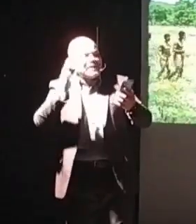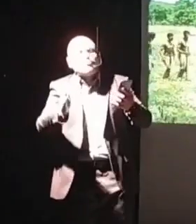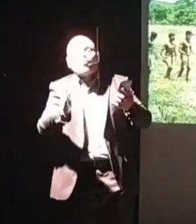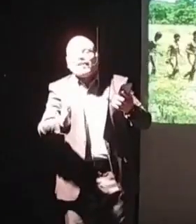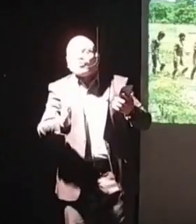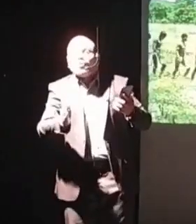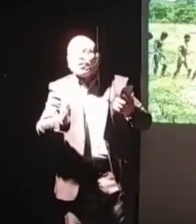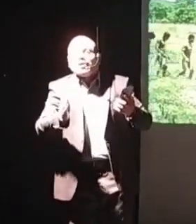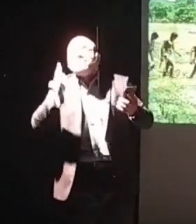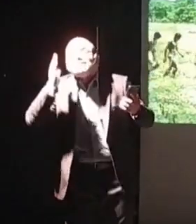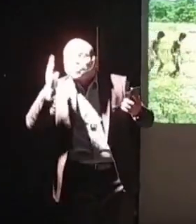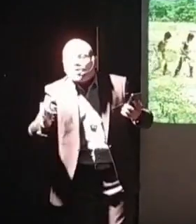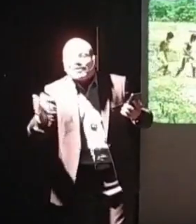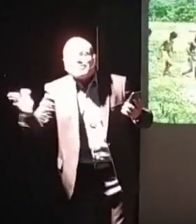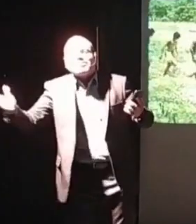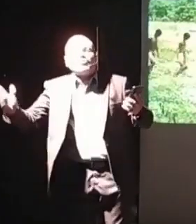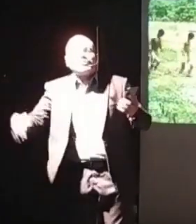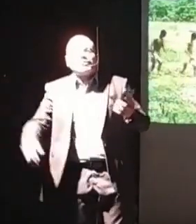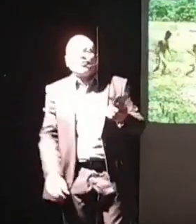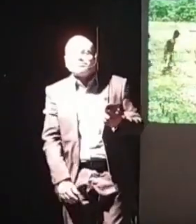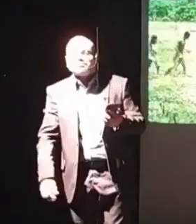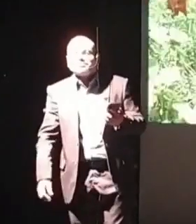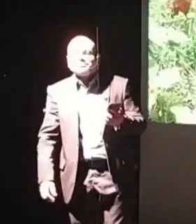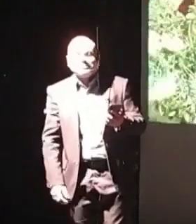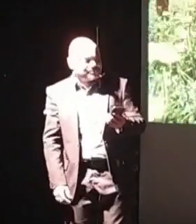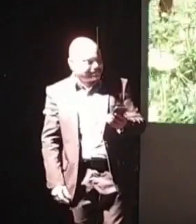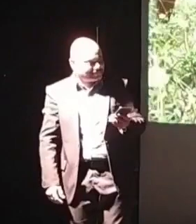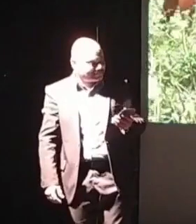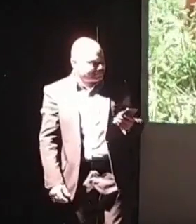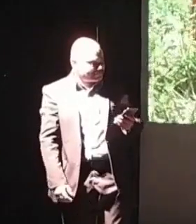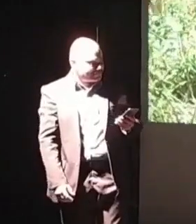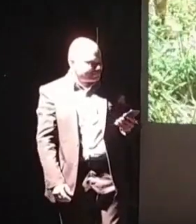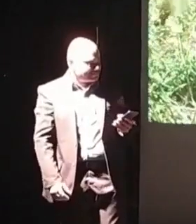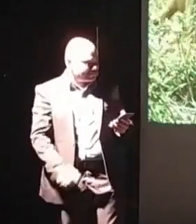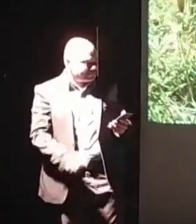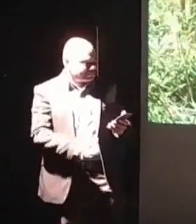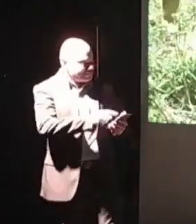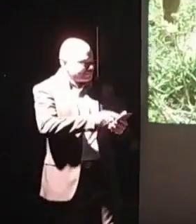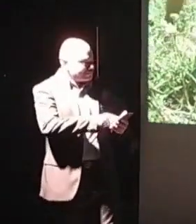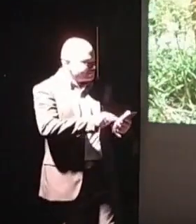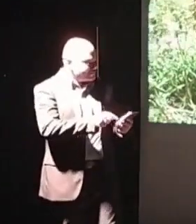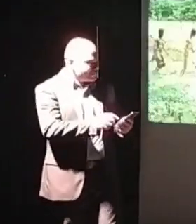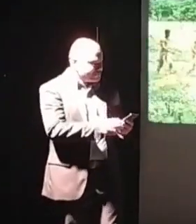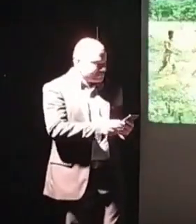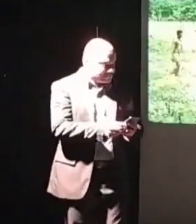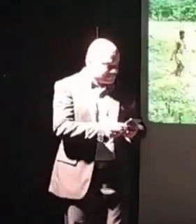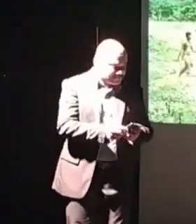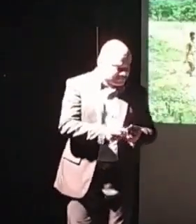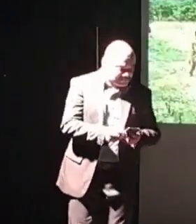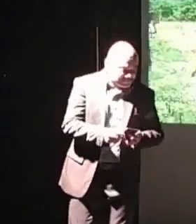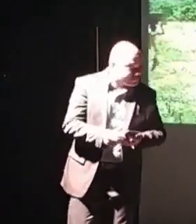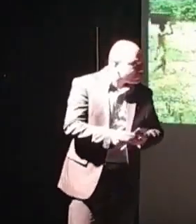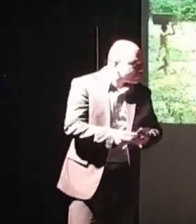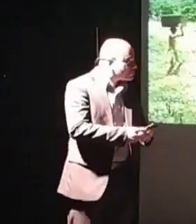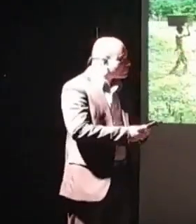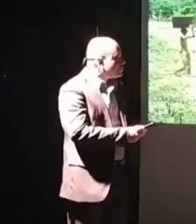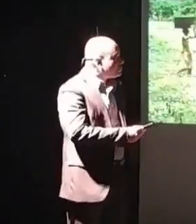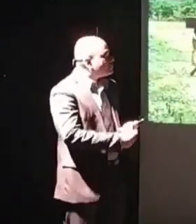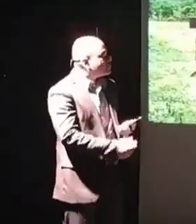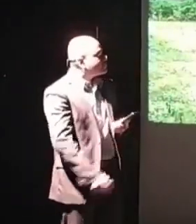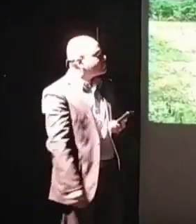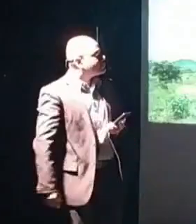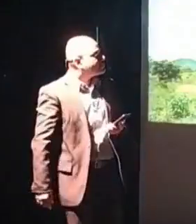Cabo, Limoeiro e Vitória de Santo Antão. E ocorreu desde então, de forma bem natural, Limoeiro